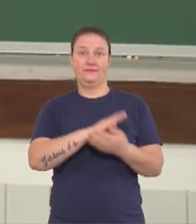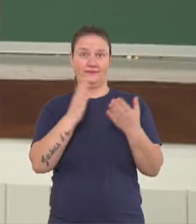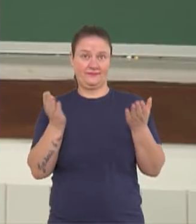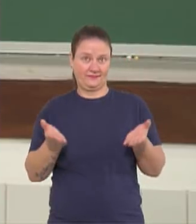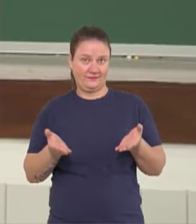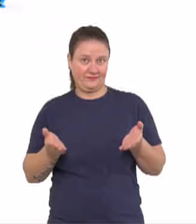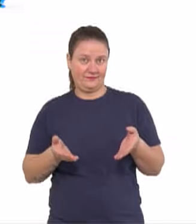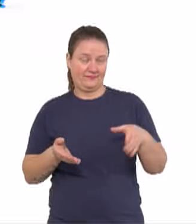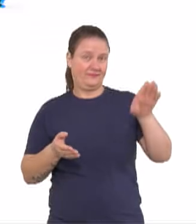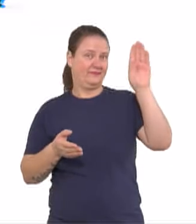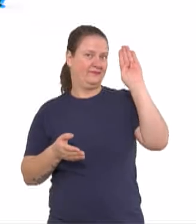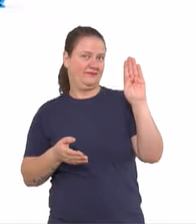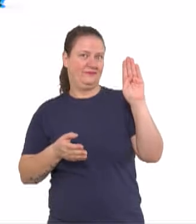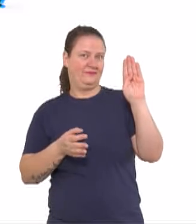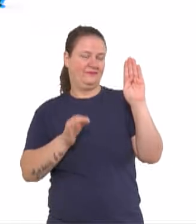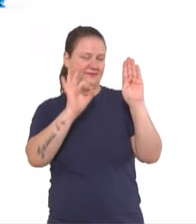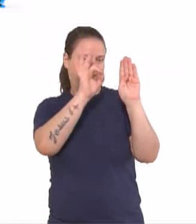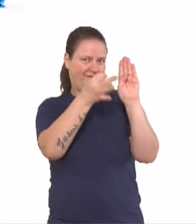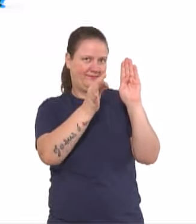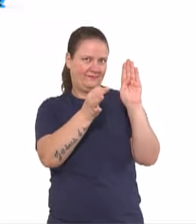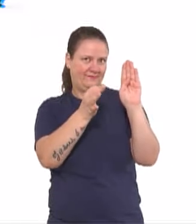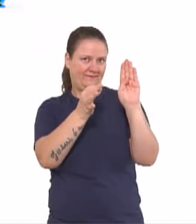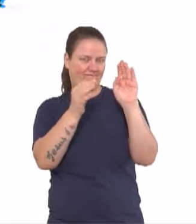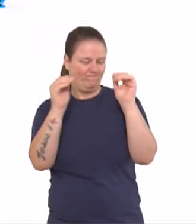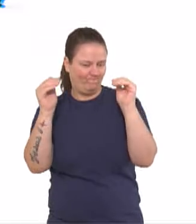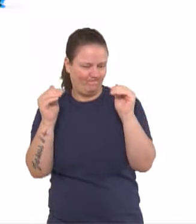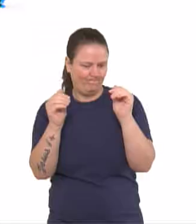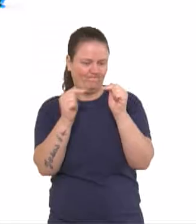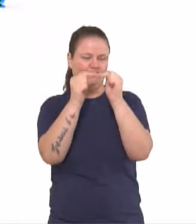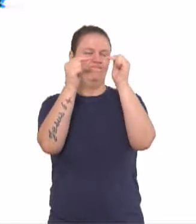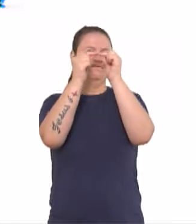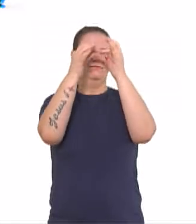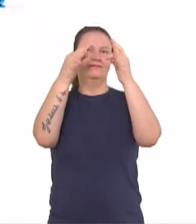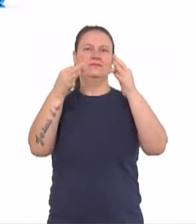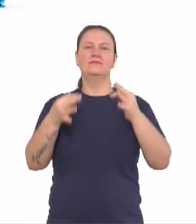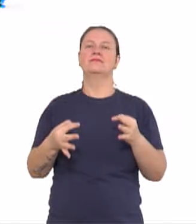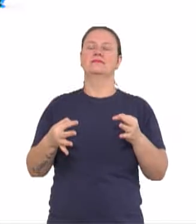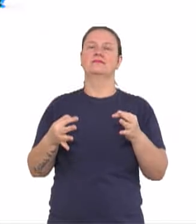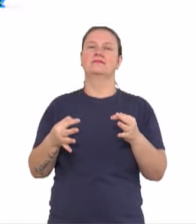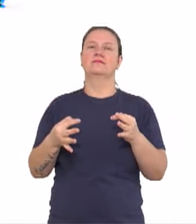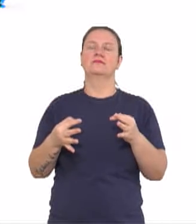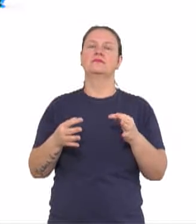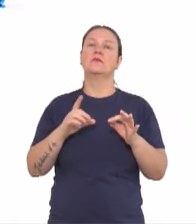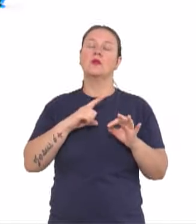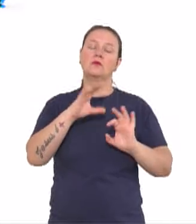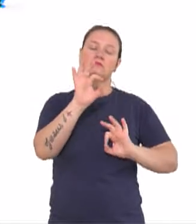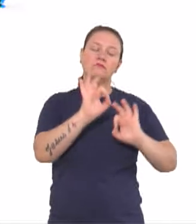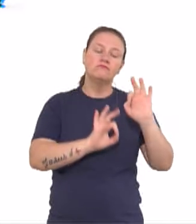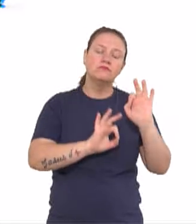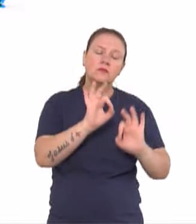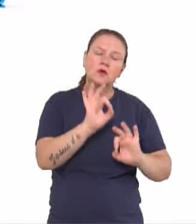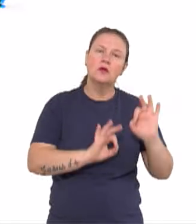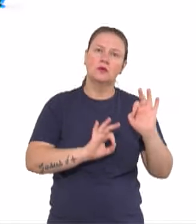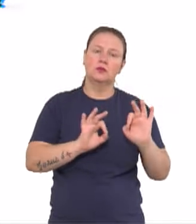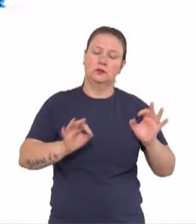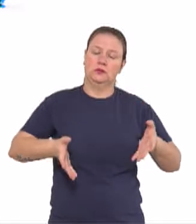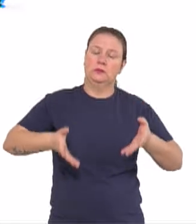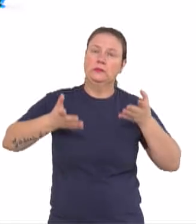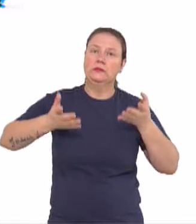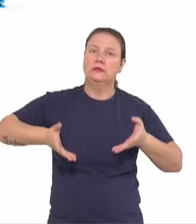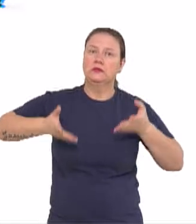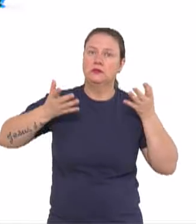Então, a letra B é a mais coerente, né? Os planos de flexibilização da